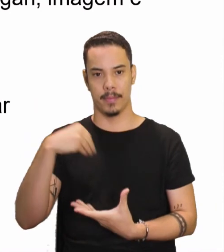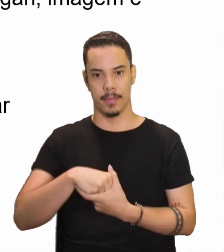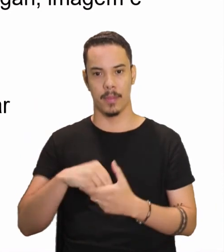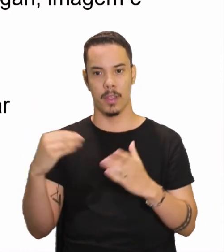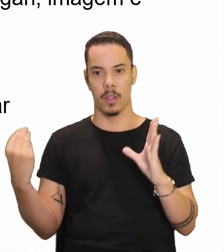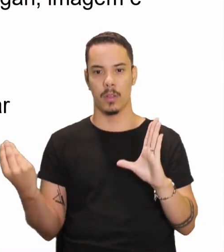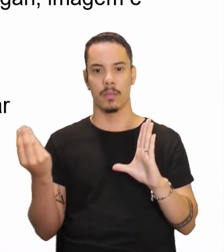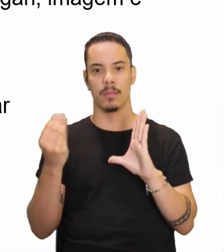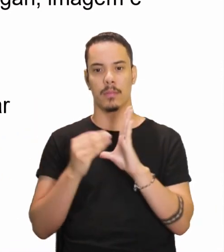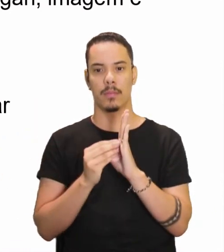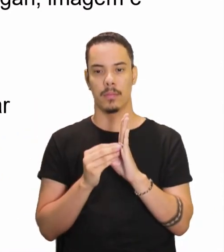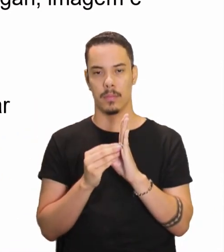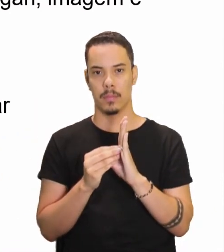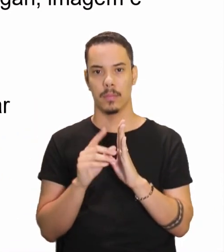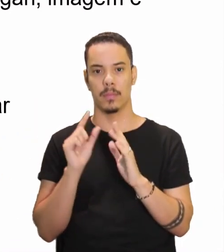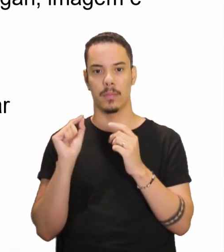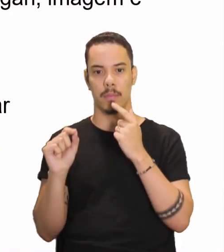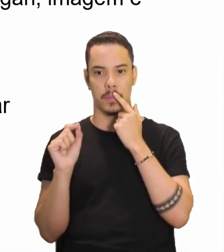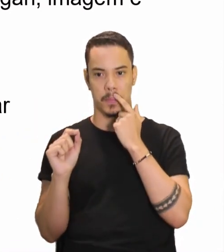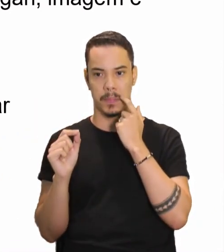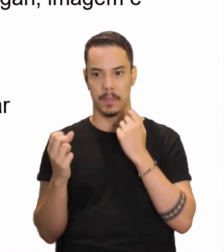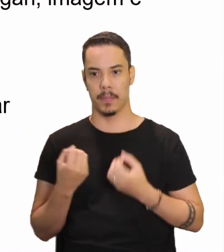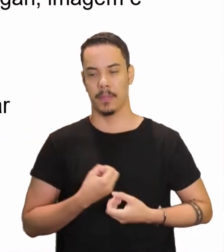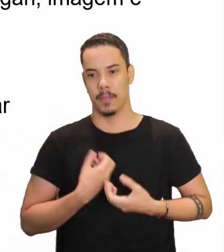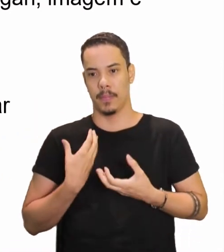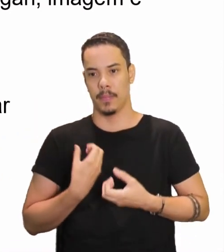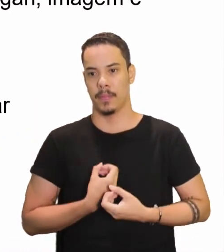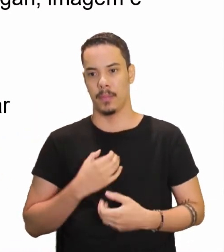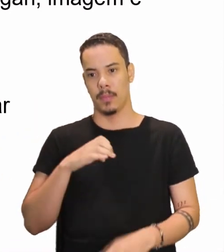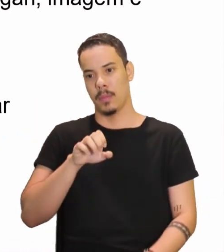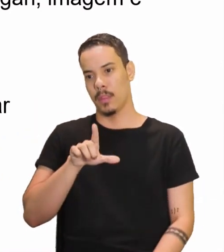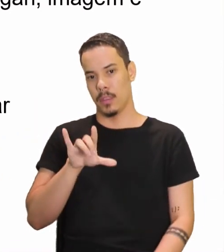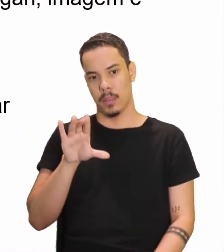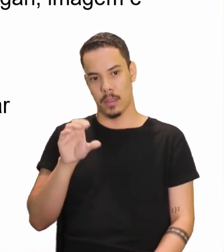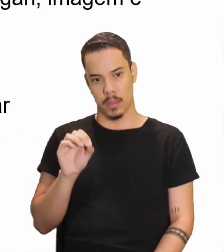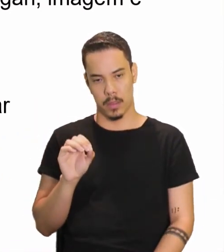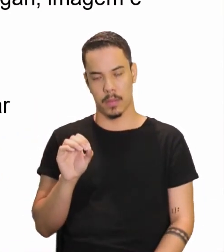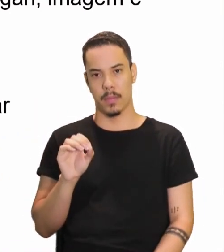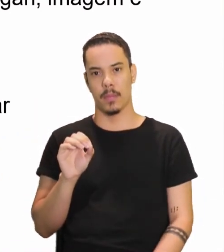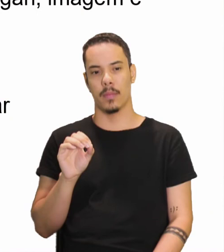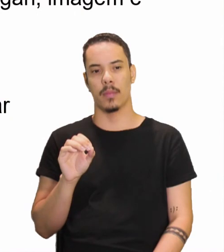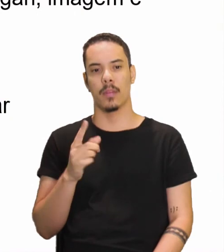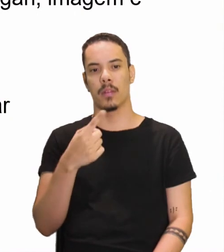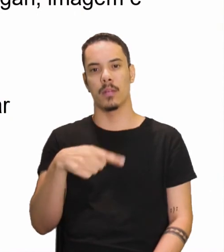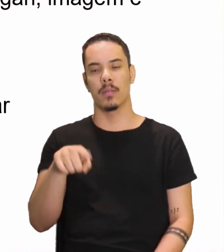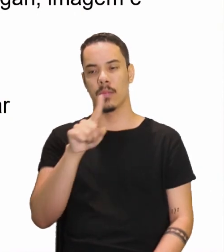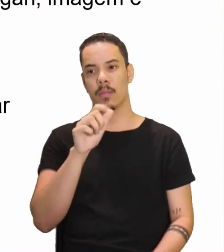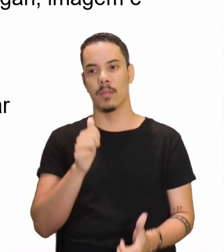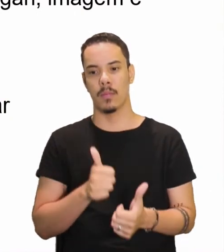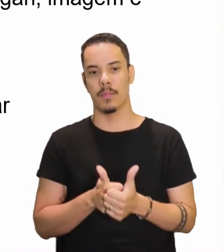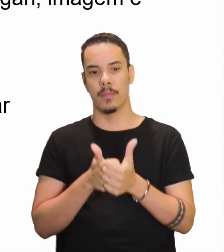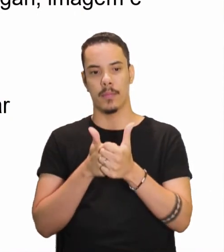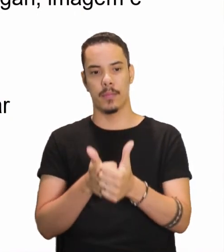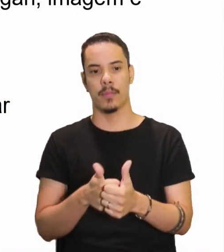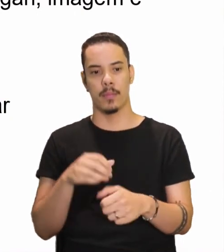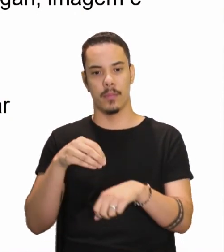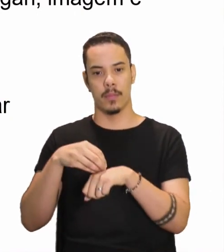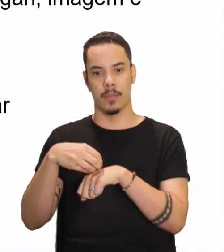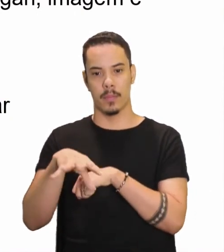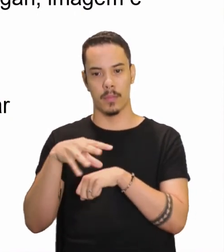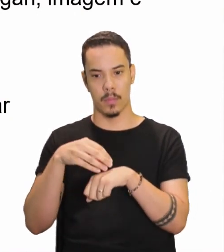colocar sobre o poema Canção de Exílio de Gonçalves Dias, tá? Você vai seguir as 4